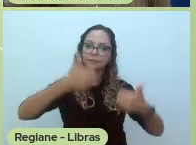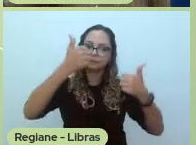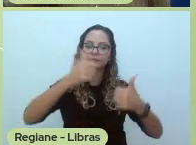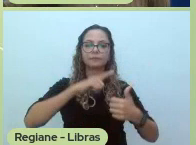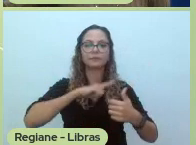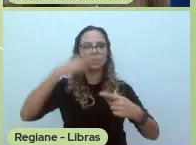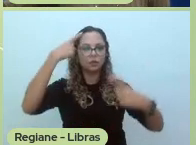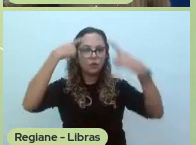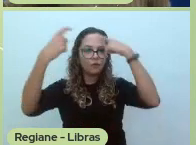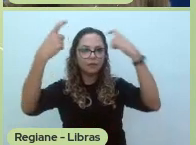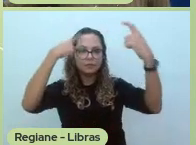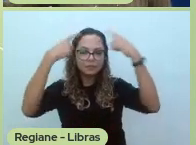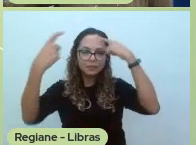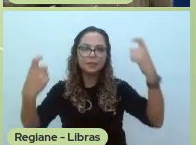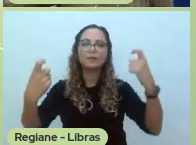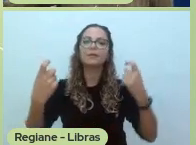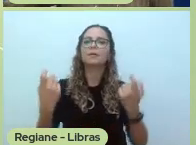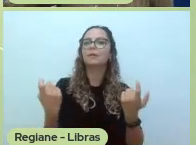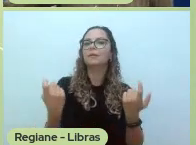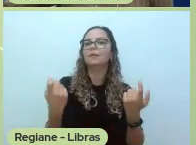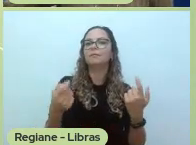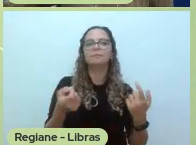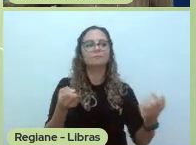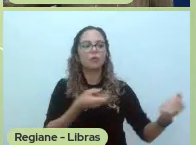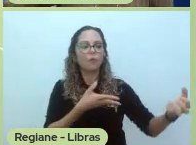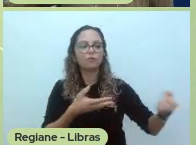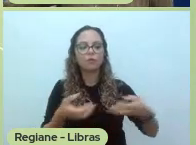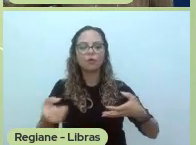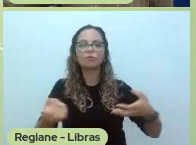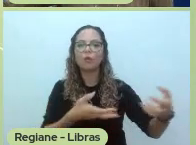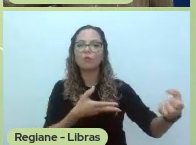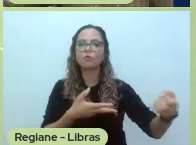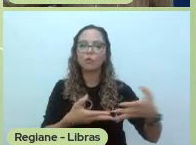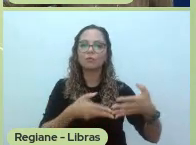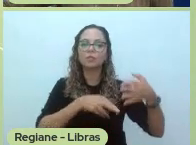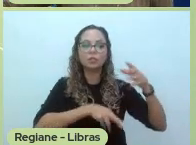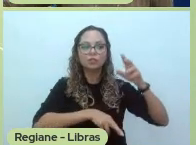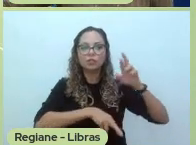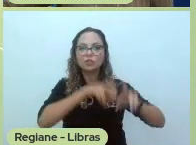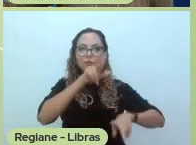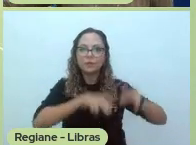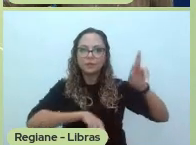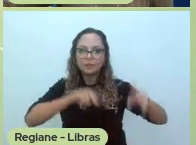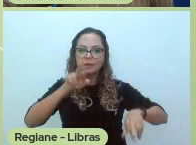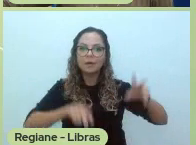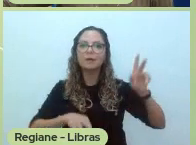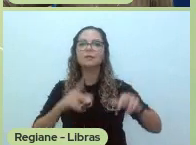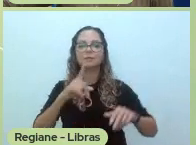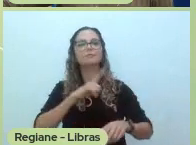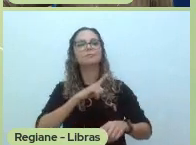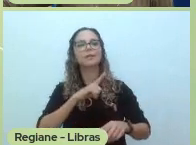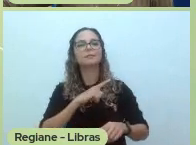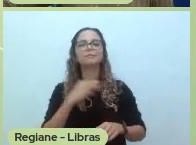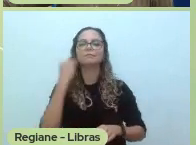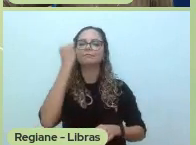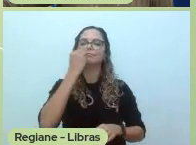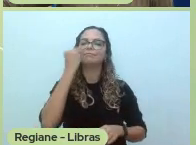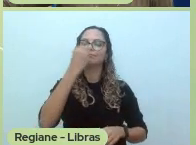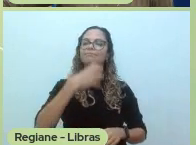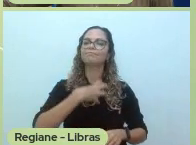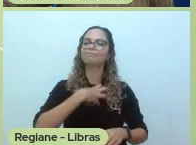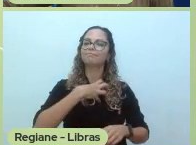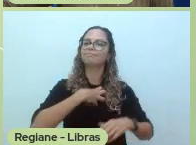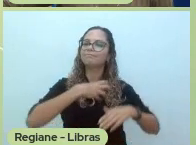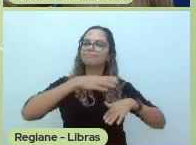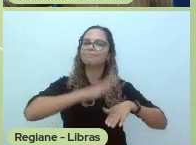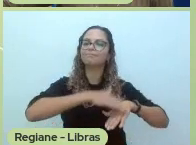ideias, ou seja, tudo que a diversidade, a gente ouve em estudos que traz a partir da sua presença, é vivenciado a partir do momento que